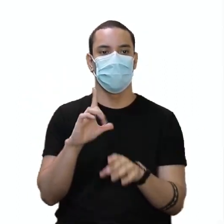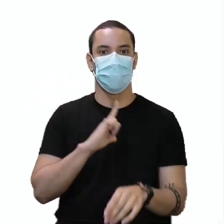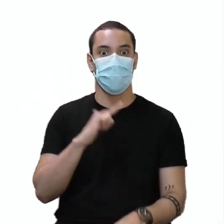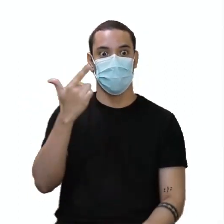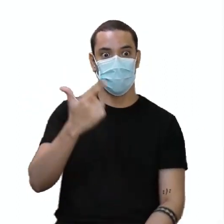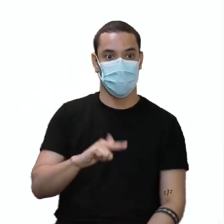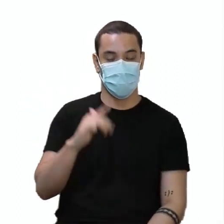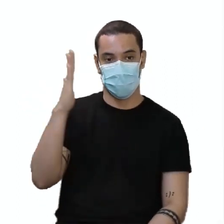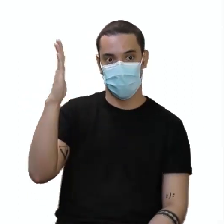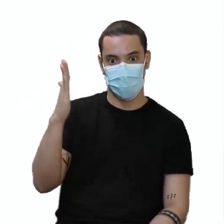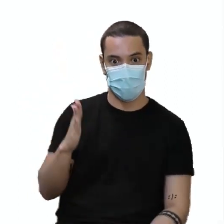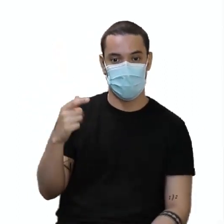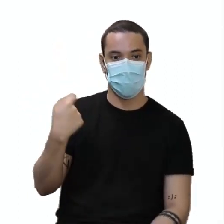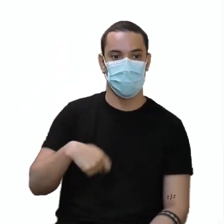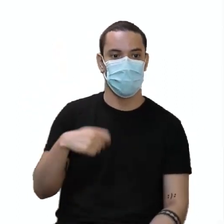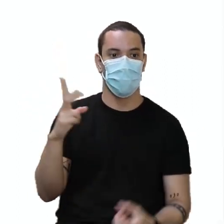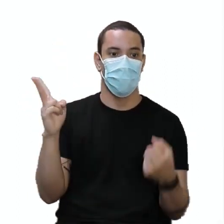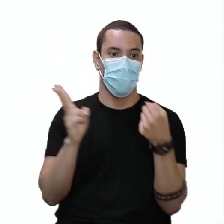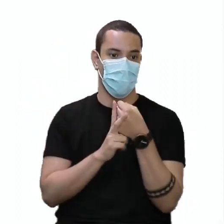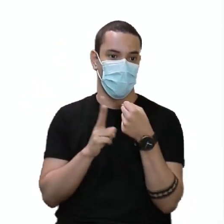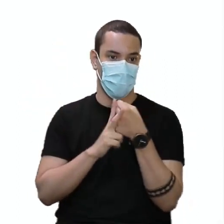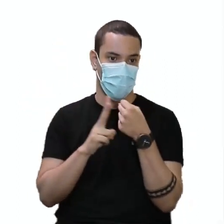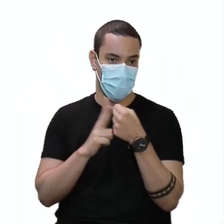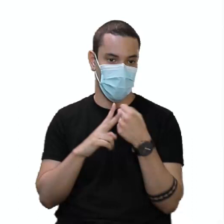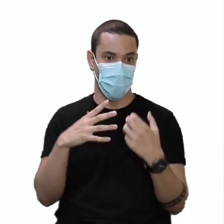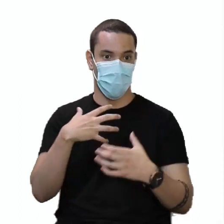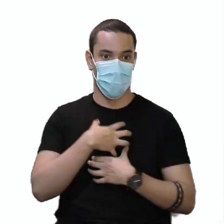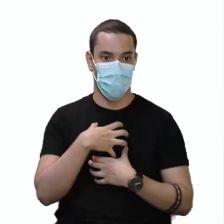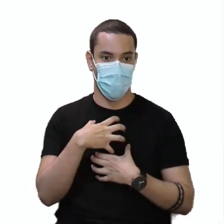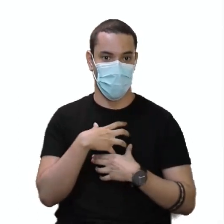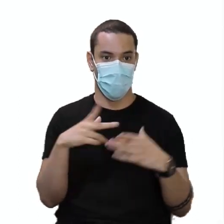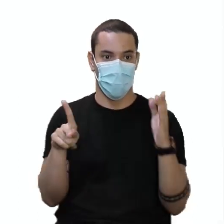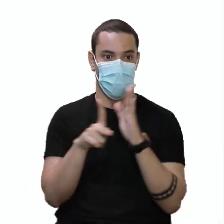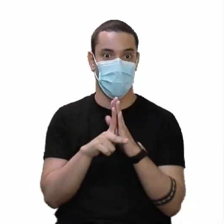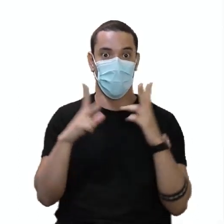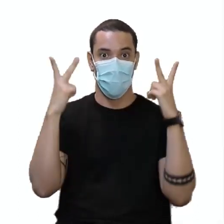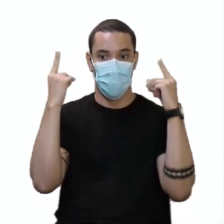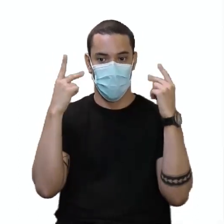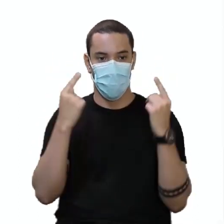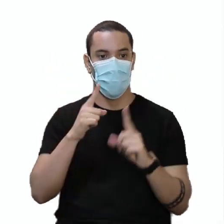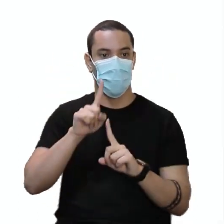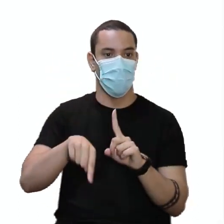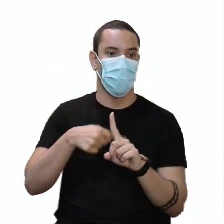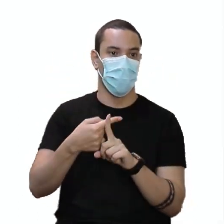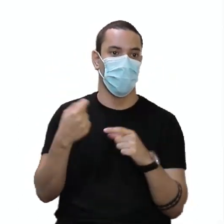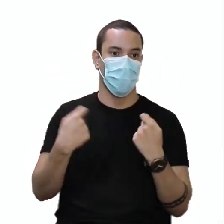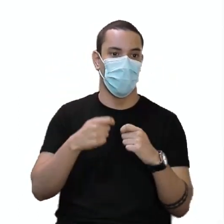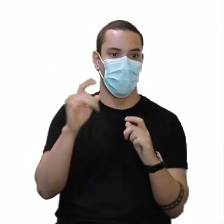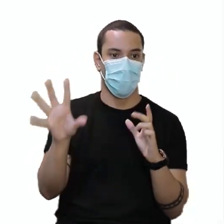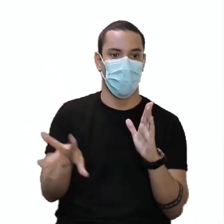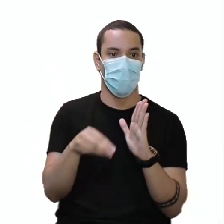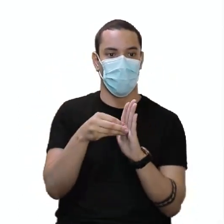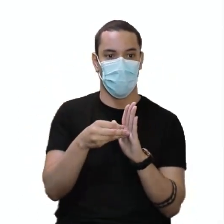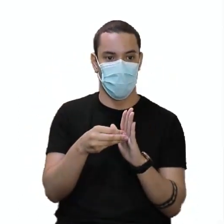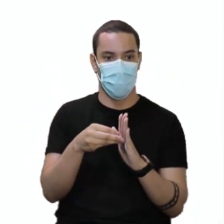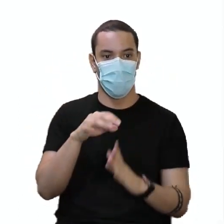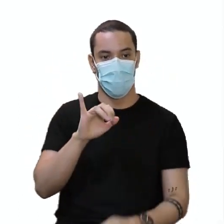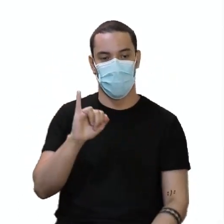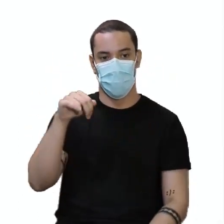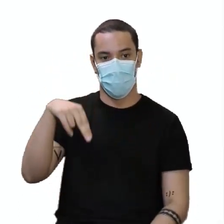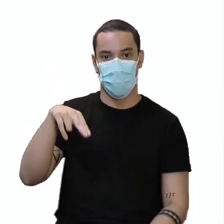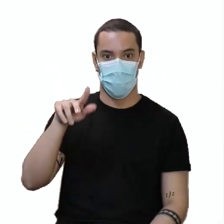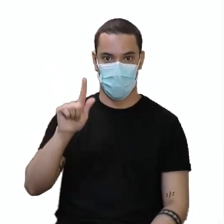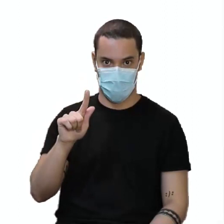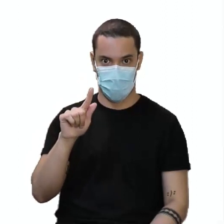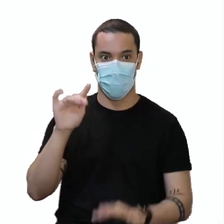além dele, logo depois você vai precisar do seu verbo, na sua forma normal, porém vai ser acrescido o ing, o